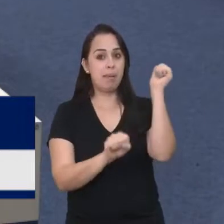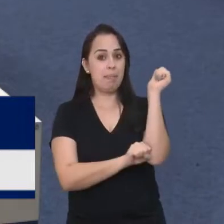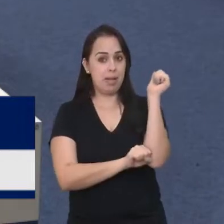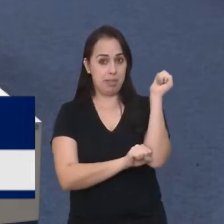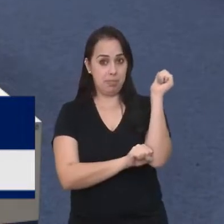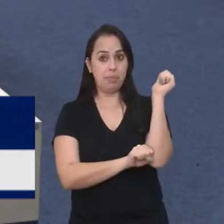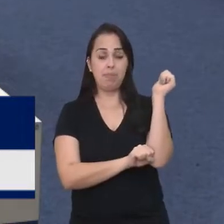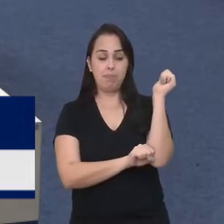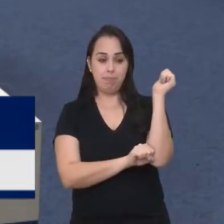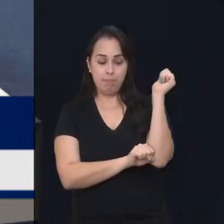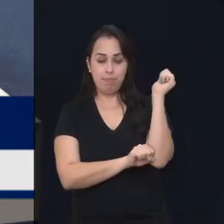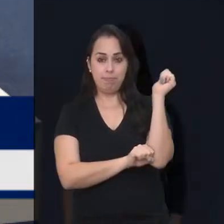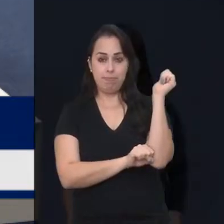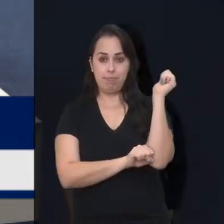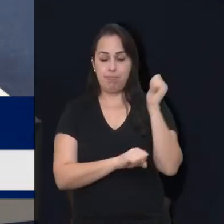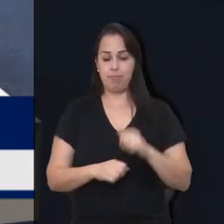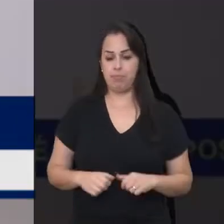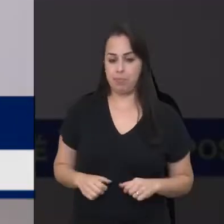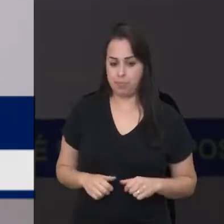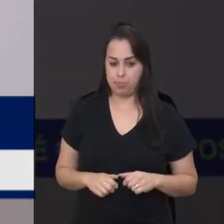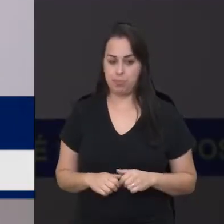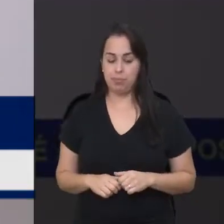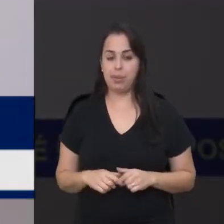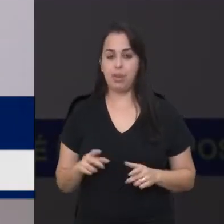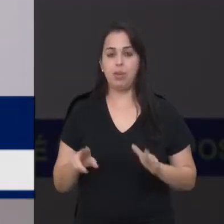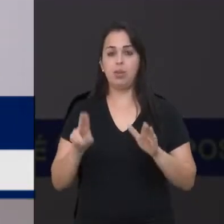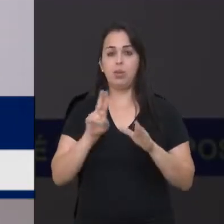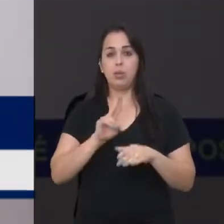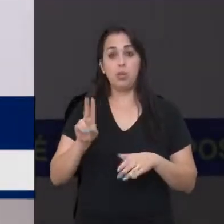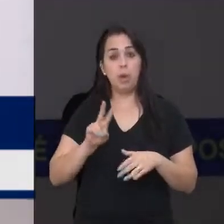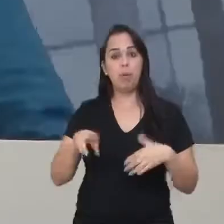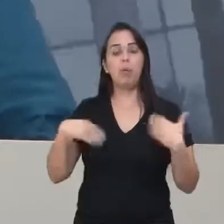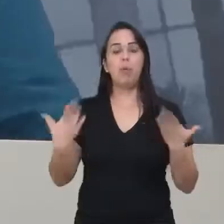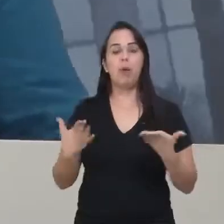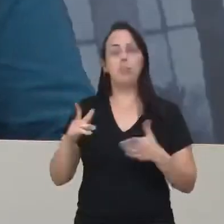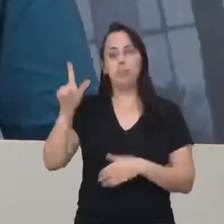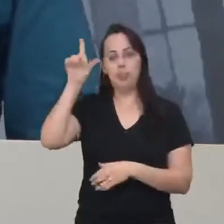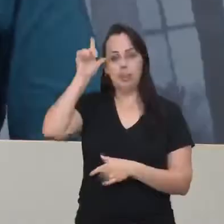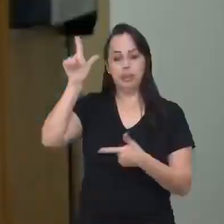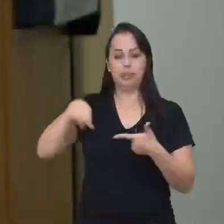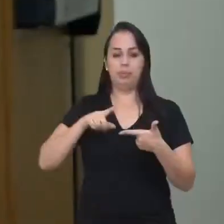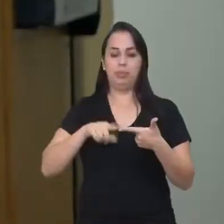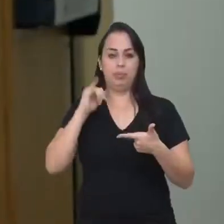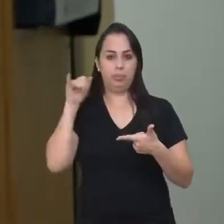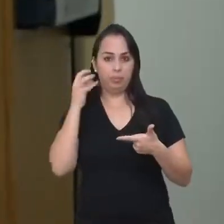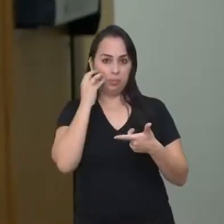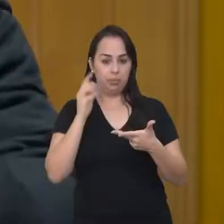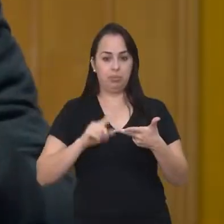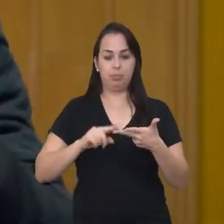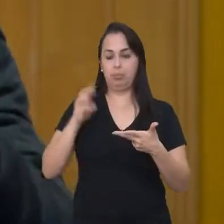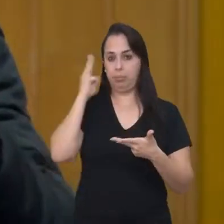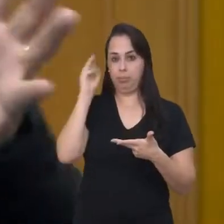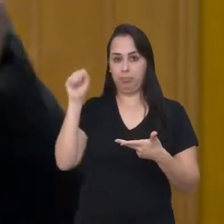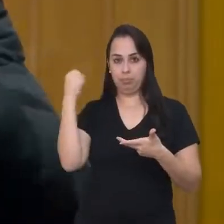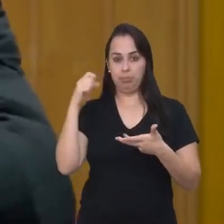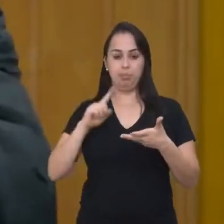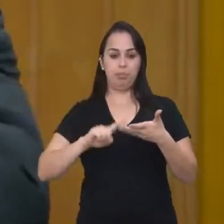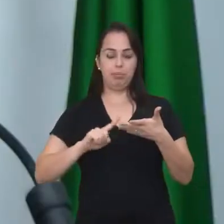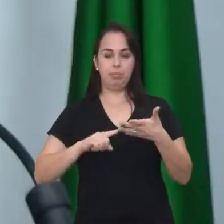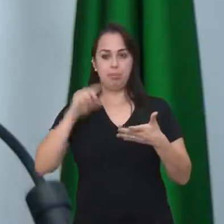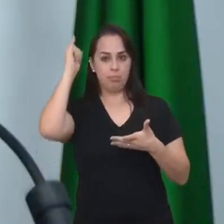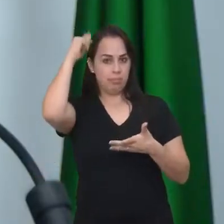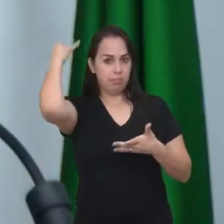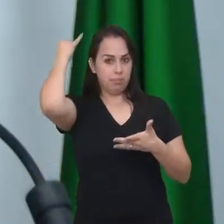a Prefeitura para a concessão do serviço. Os nomes indicados foram Lino Bispo, Juliana Fraga, Marcão da